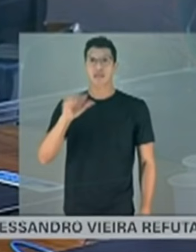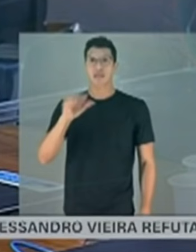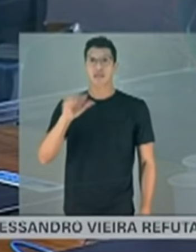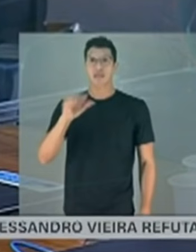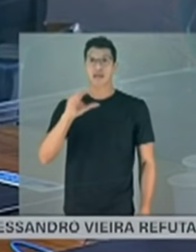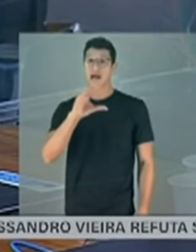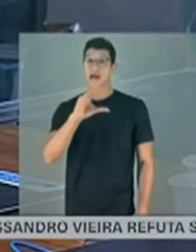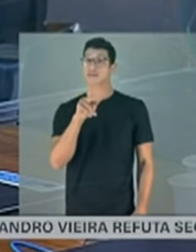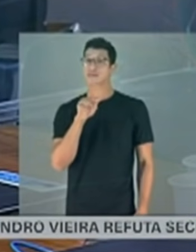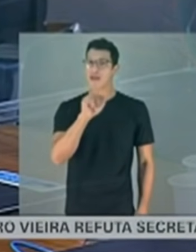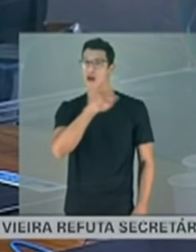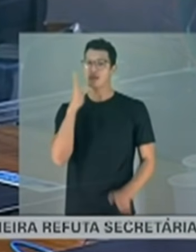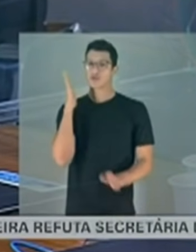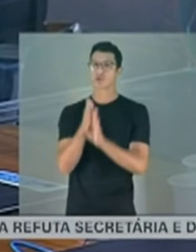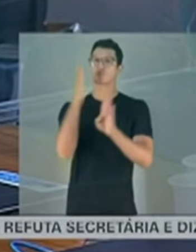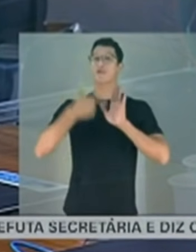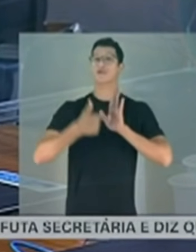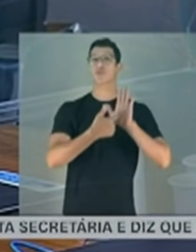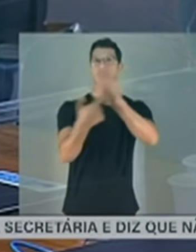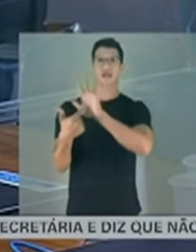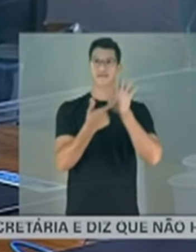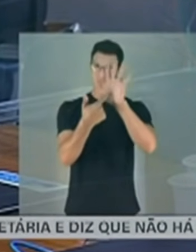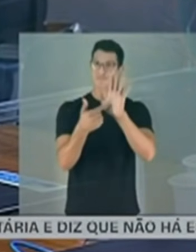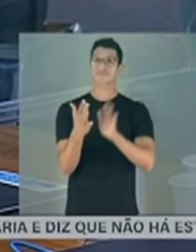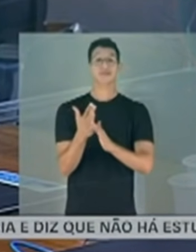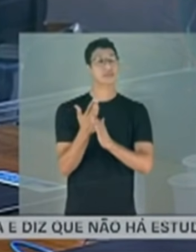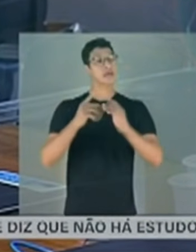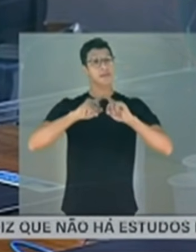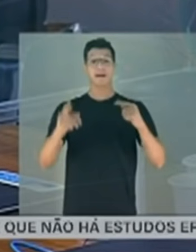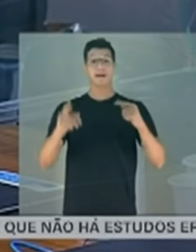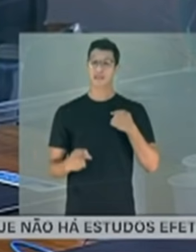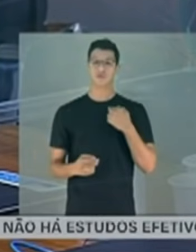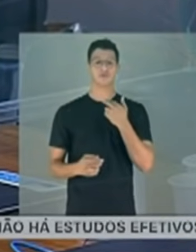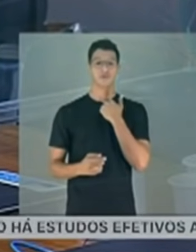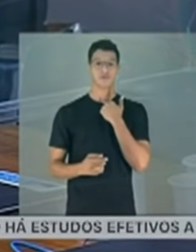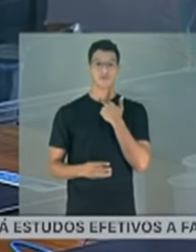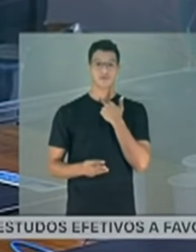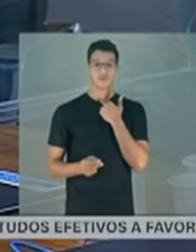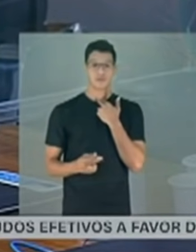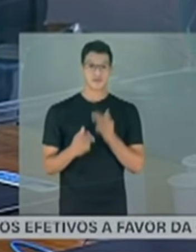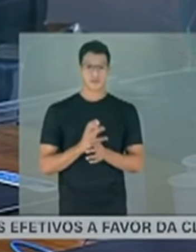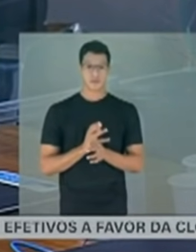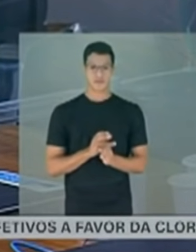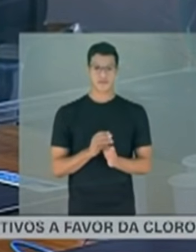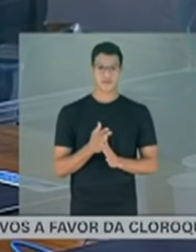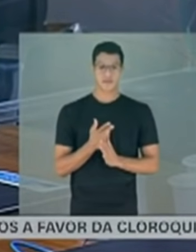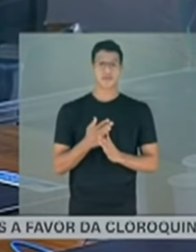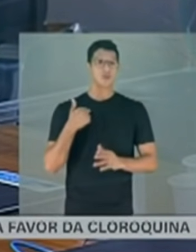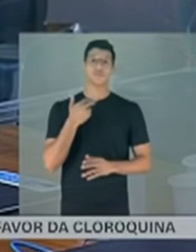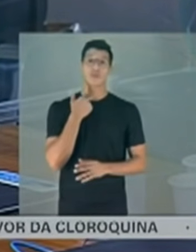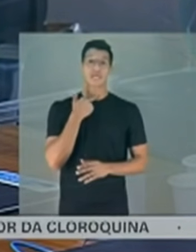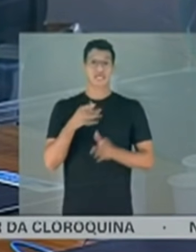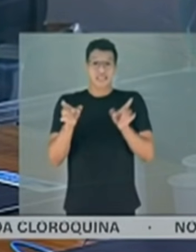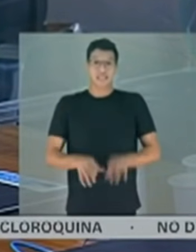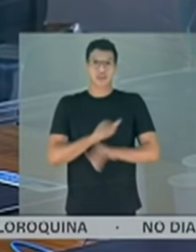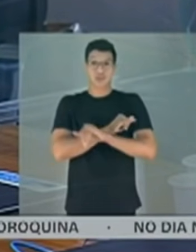Odebrecht. E vai mostrar. Mas também eu não poderia de forma nenhuma deixar de registrar aqui